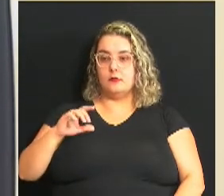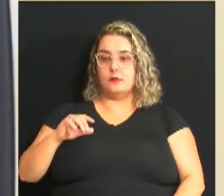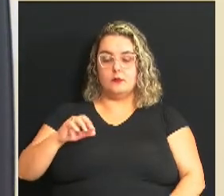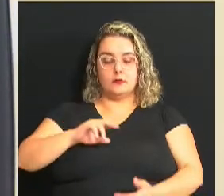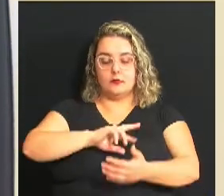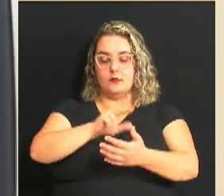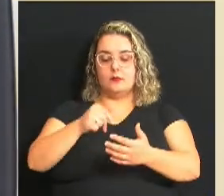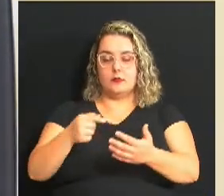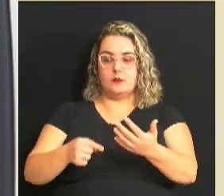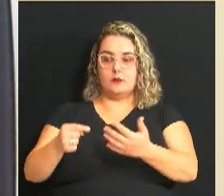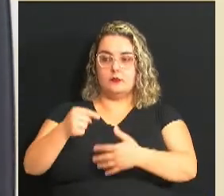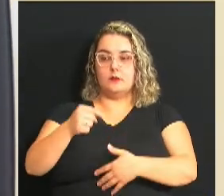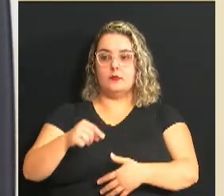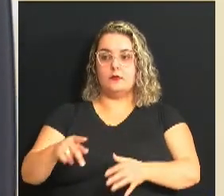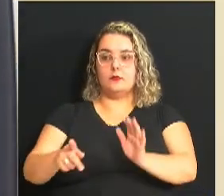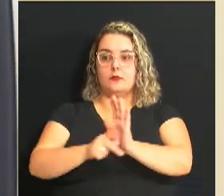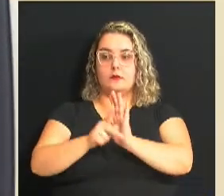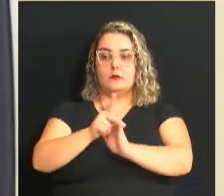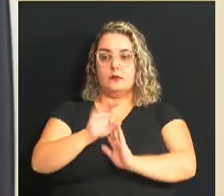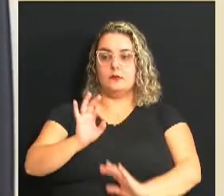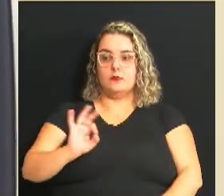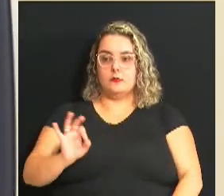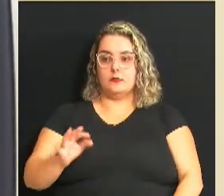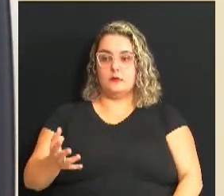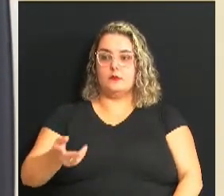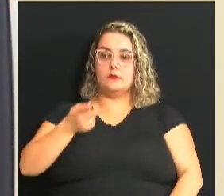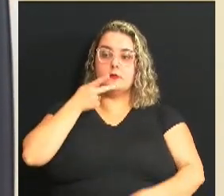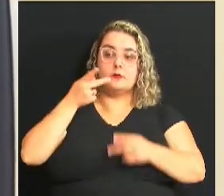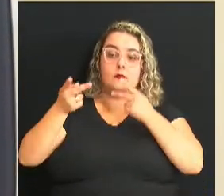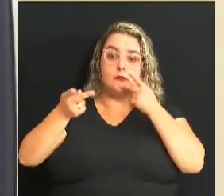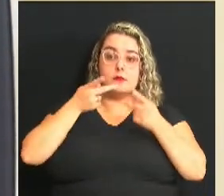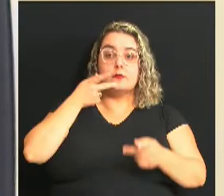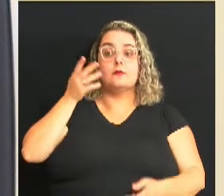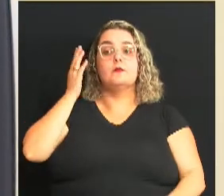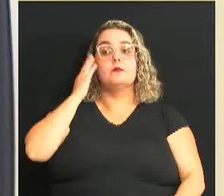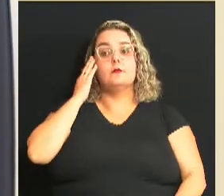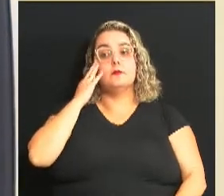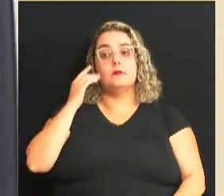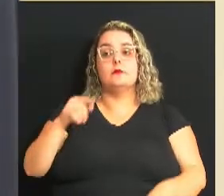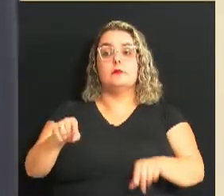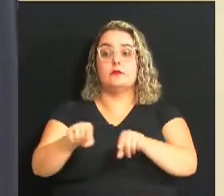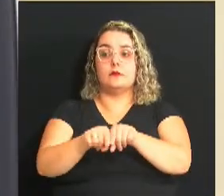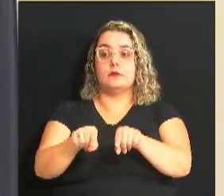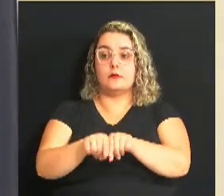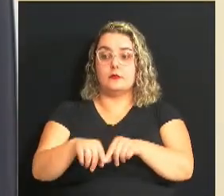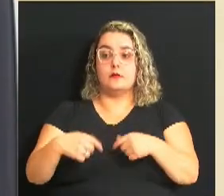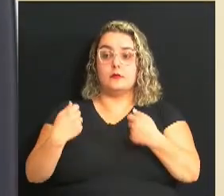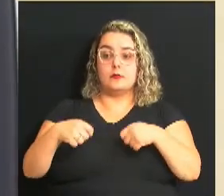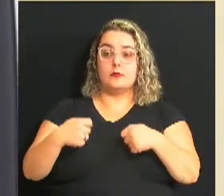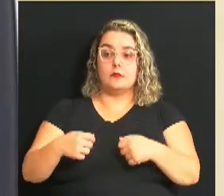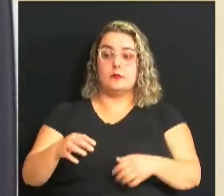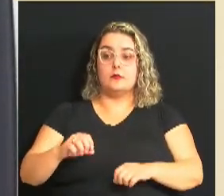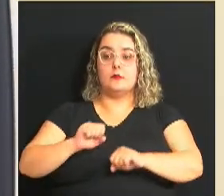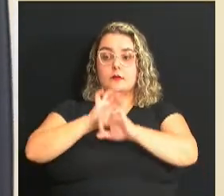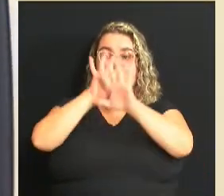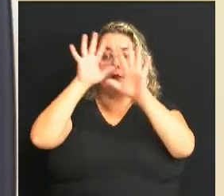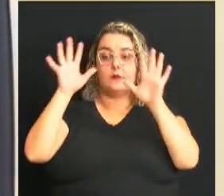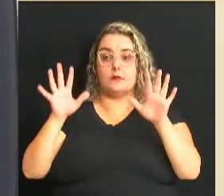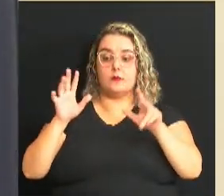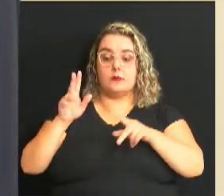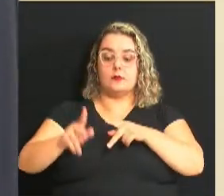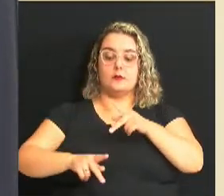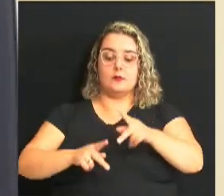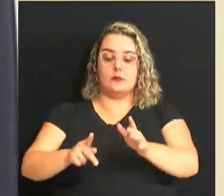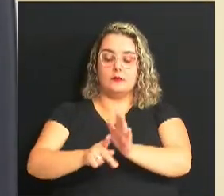projeto em mãos, e foram feitos vários comentários. Então, a gente entendeu que também era necessário dar transparência ao projeto. Então,